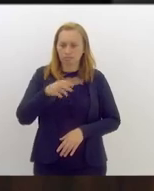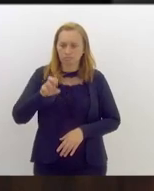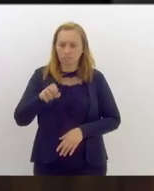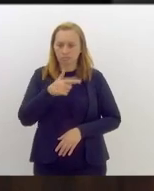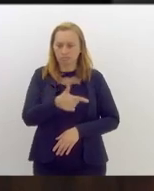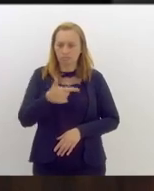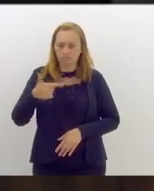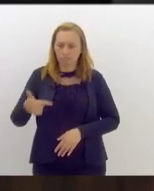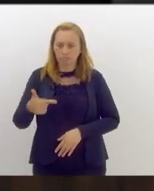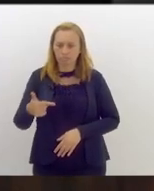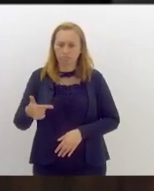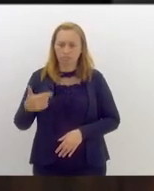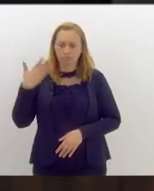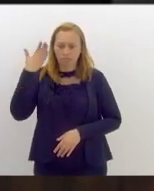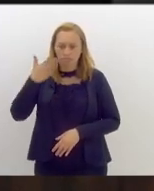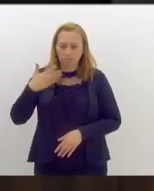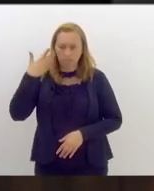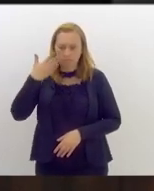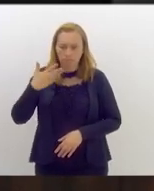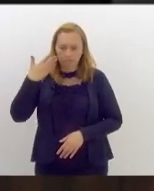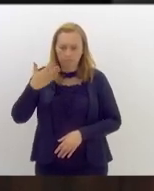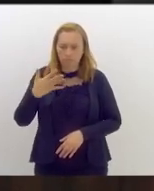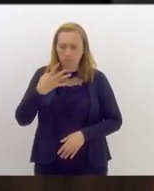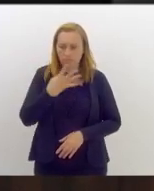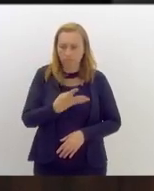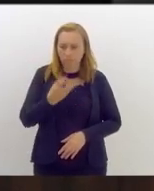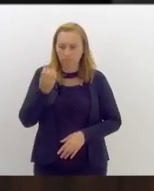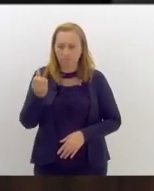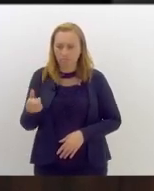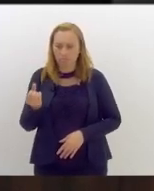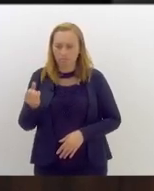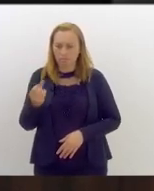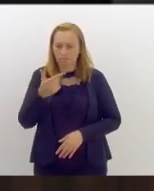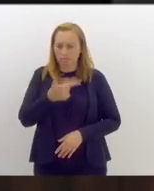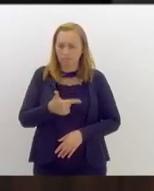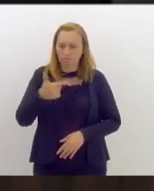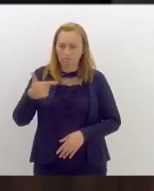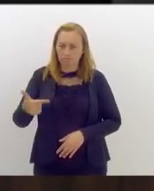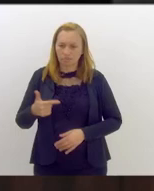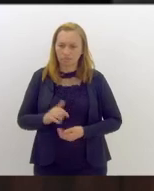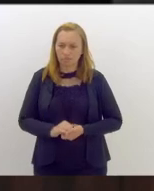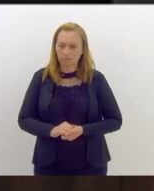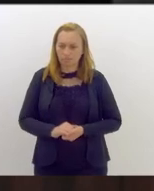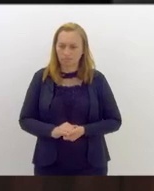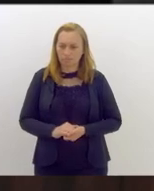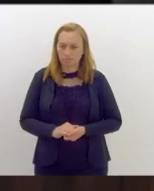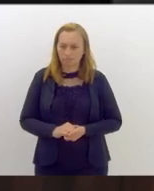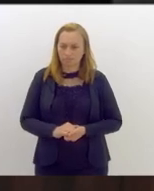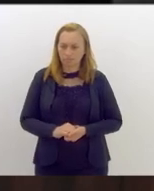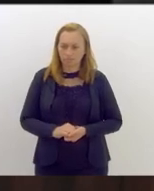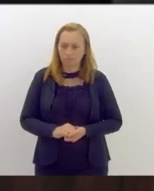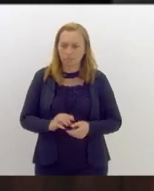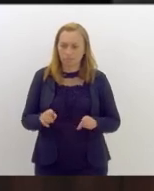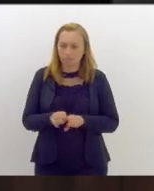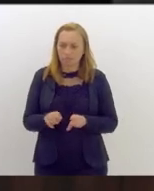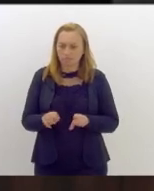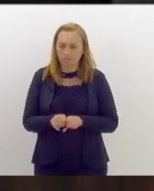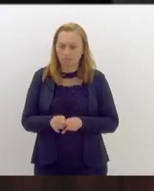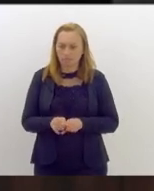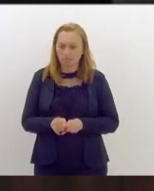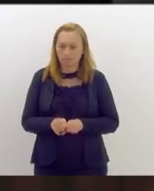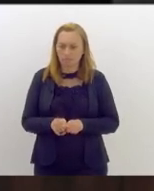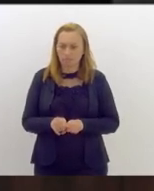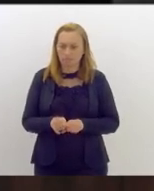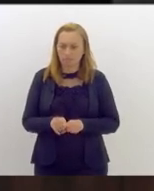de autoria do Poder Executivo mensagem 4622 esse projeto também foi objeto da